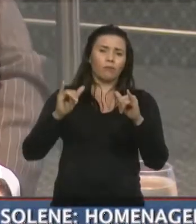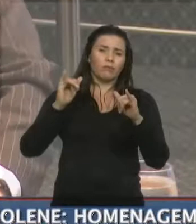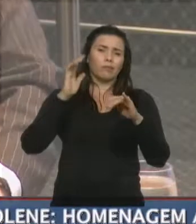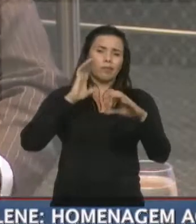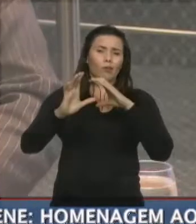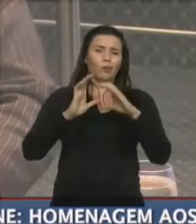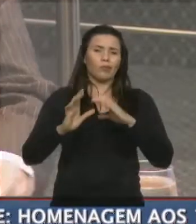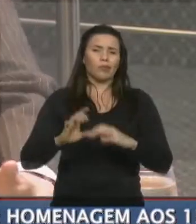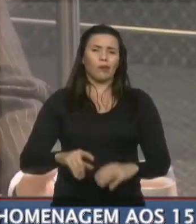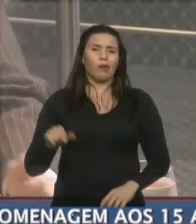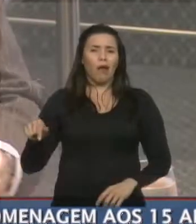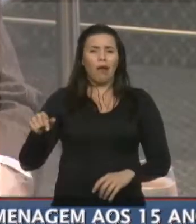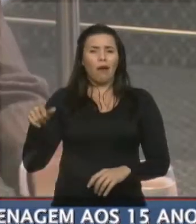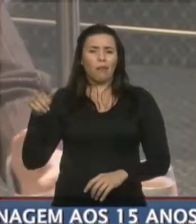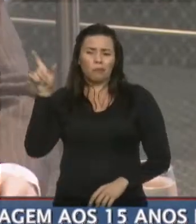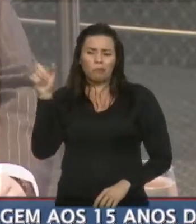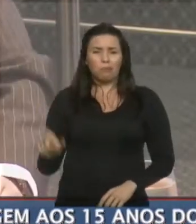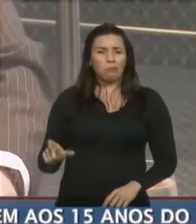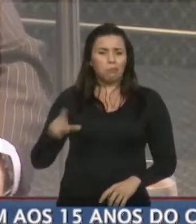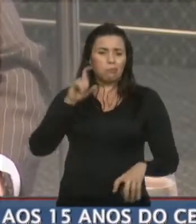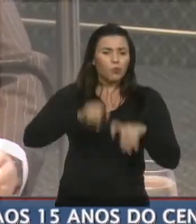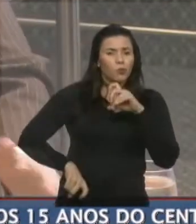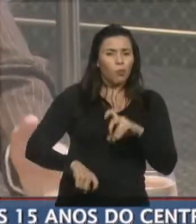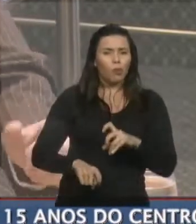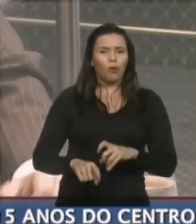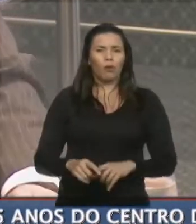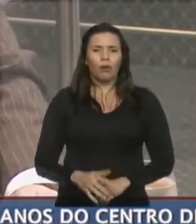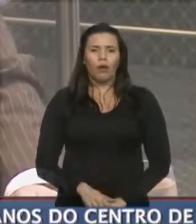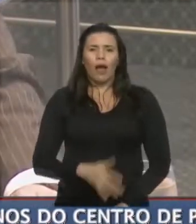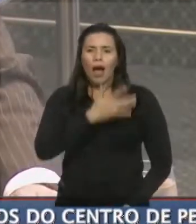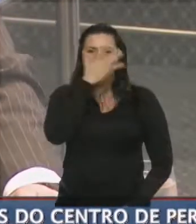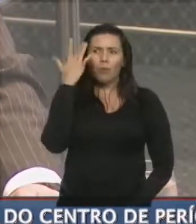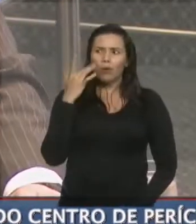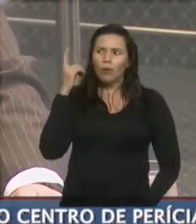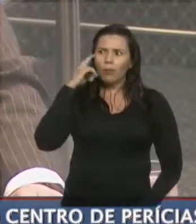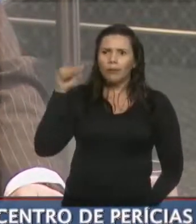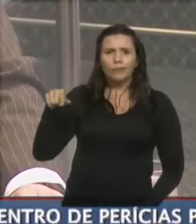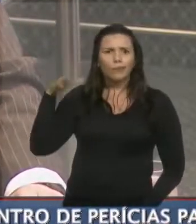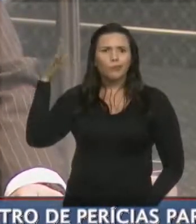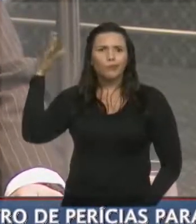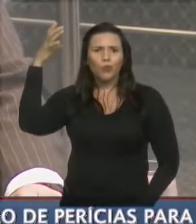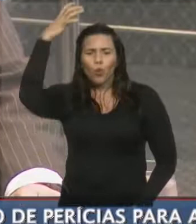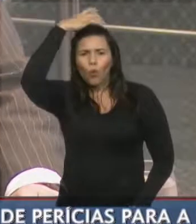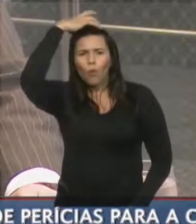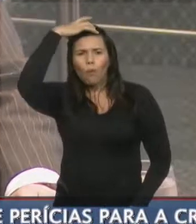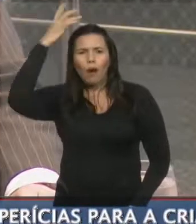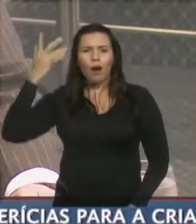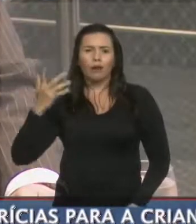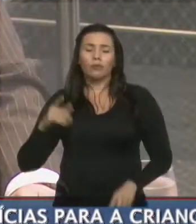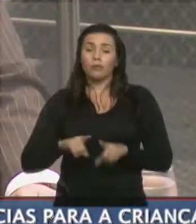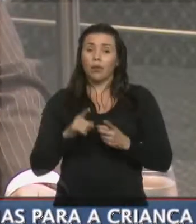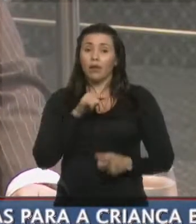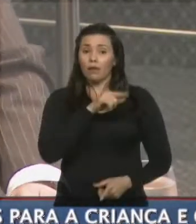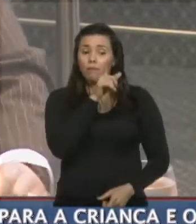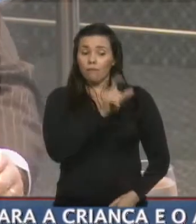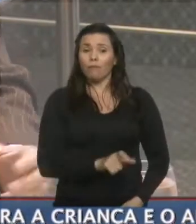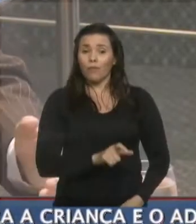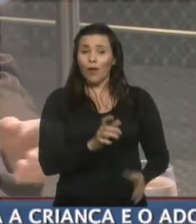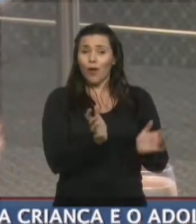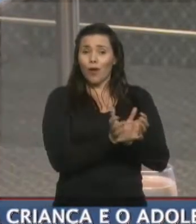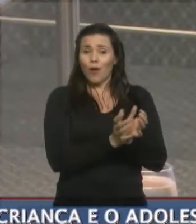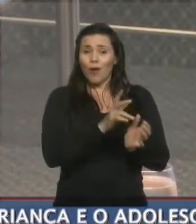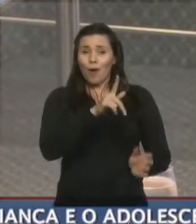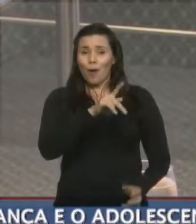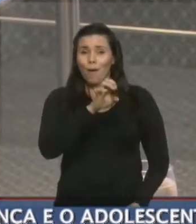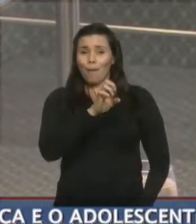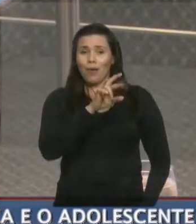que efetivamente ele ou ela são os autores daquela brutalidade. E aqui foi